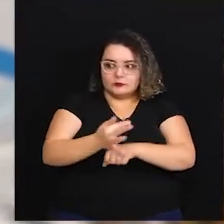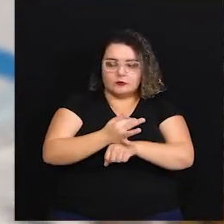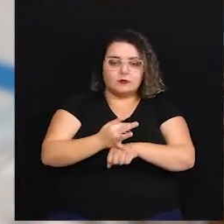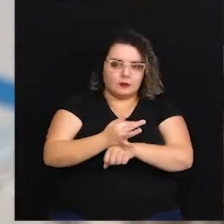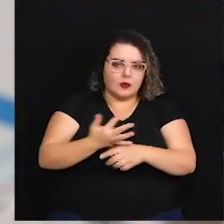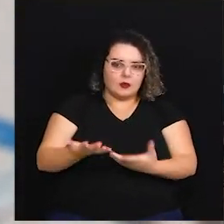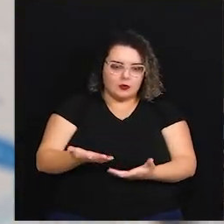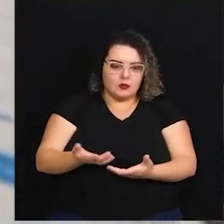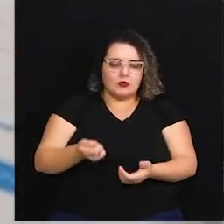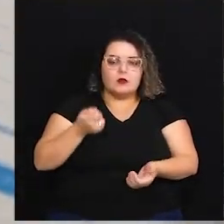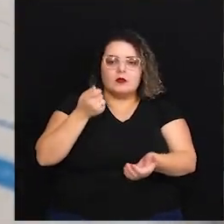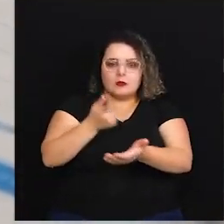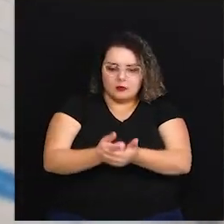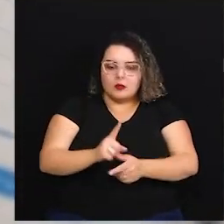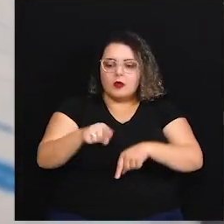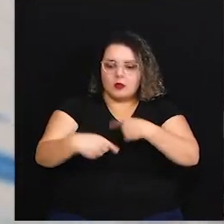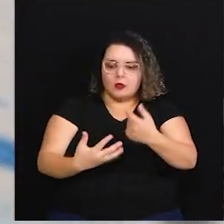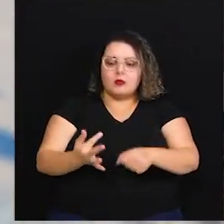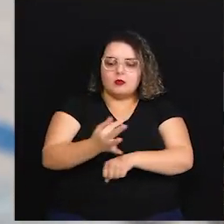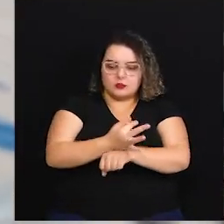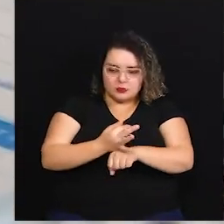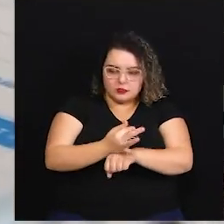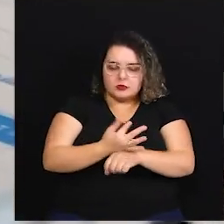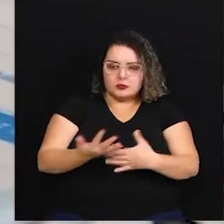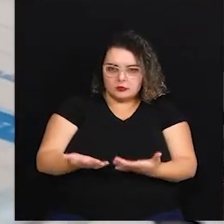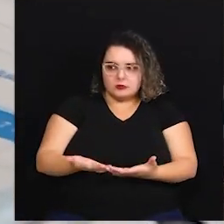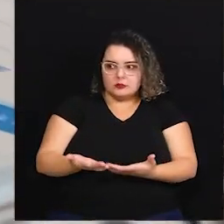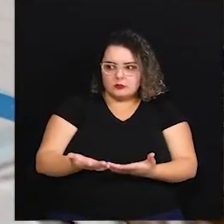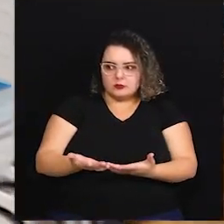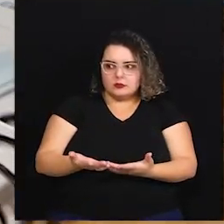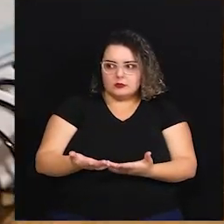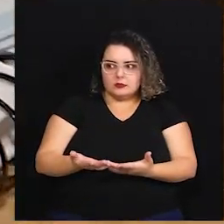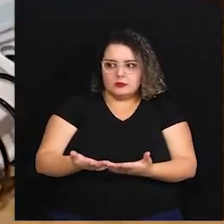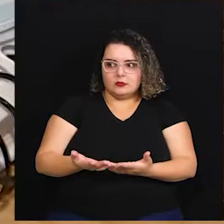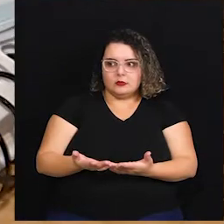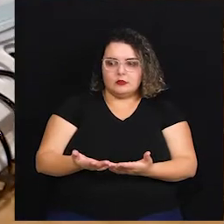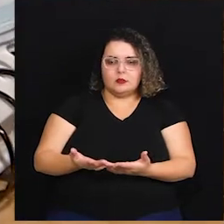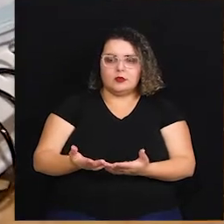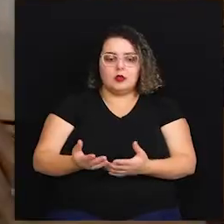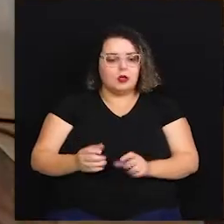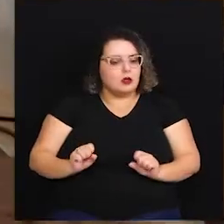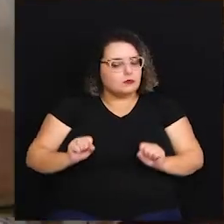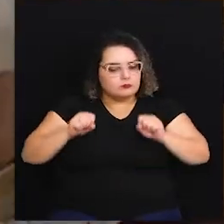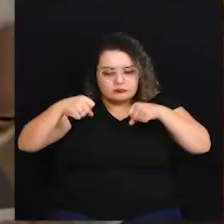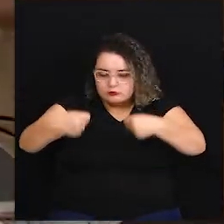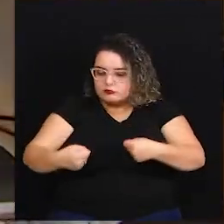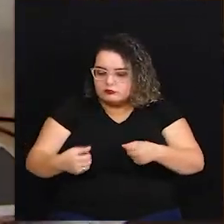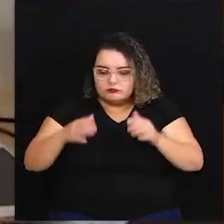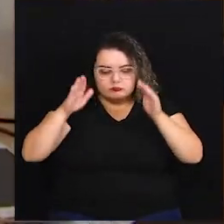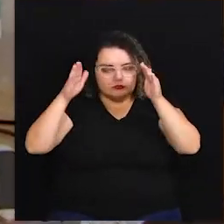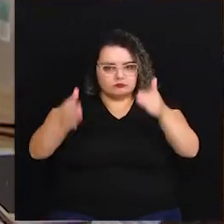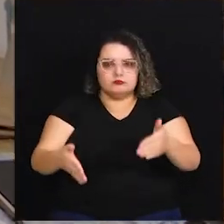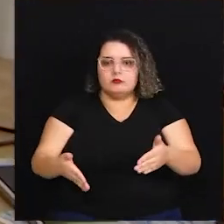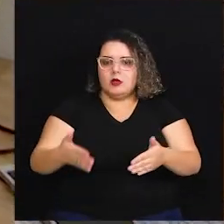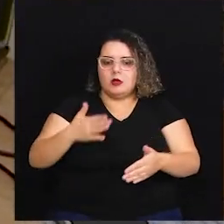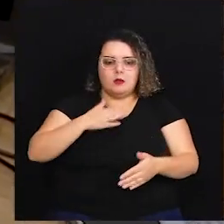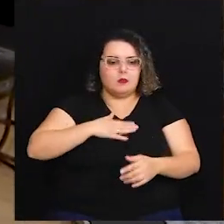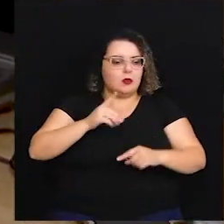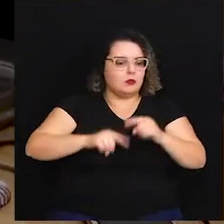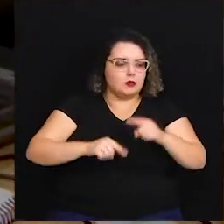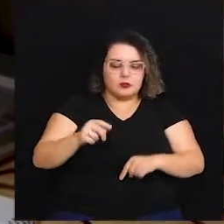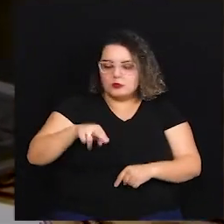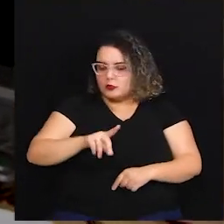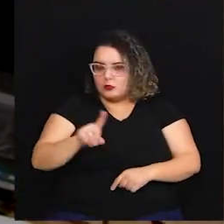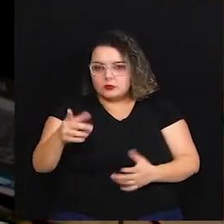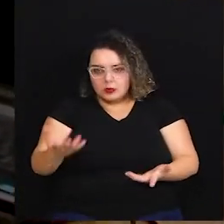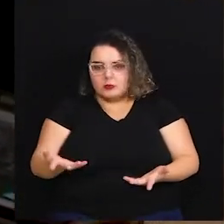acabado de sair de férias, eles falaram, a gente vai te pagar outras férias, porque foi assim, o tempo que eu sou assim, eu me dedico muito, sabe? Seja